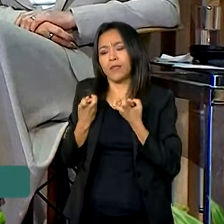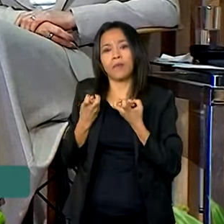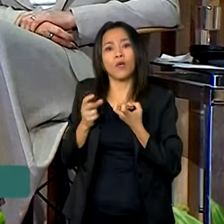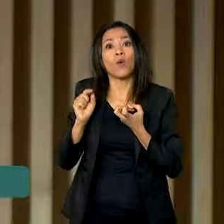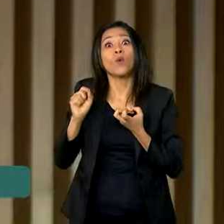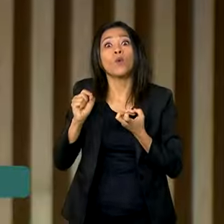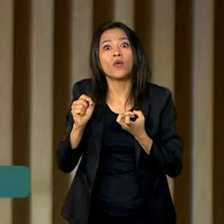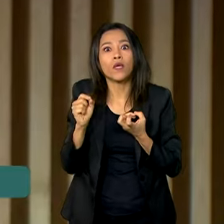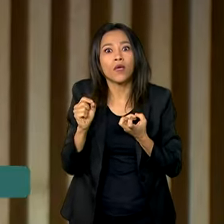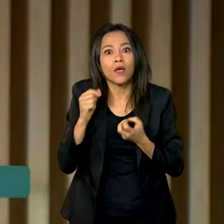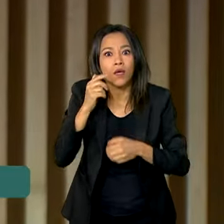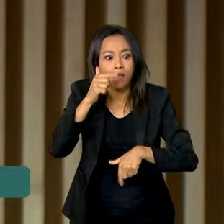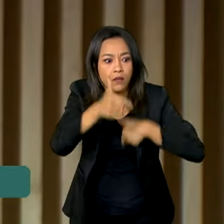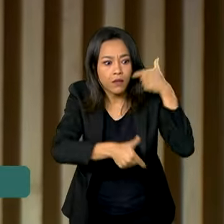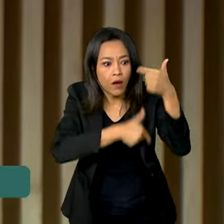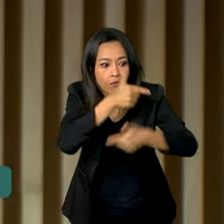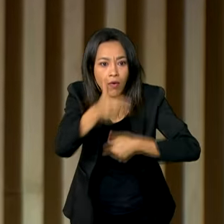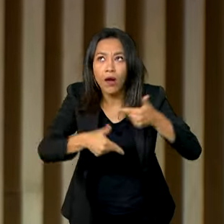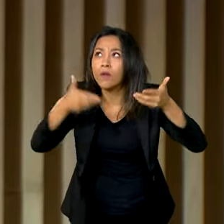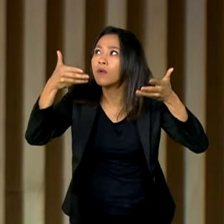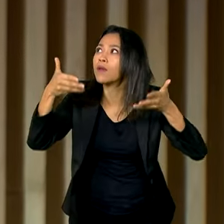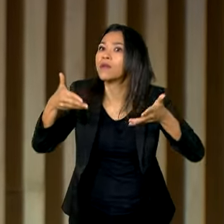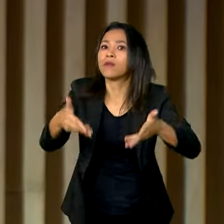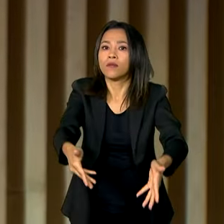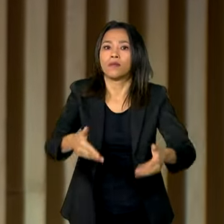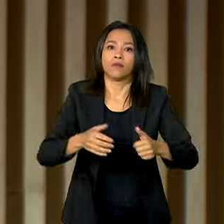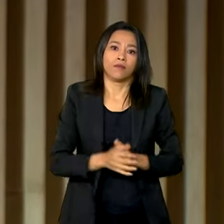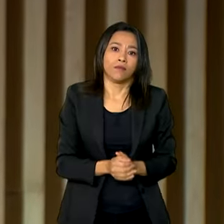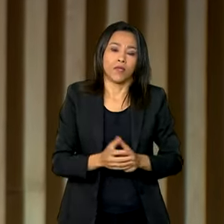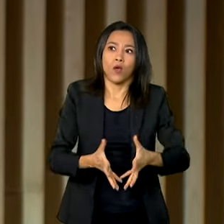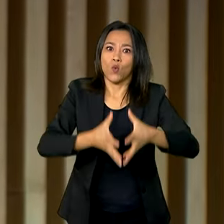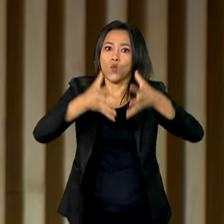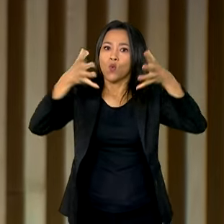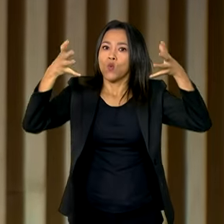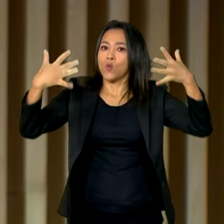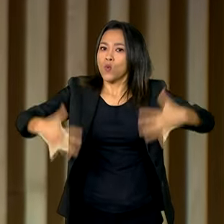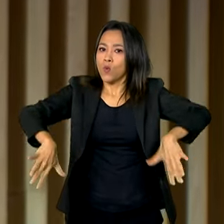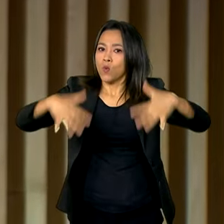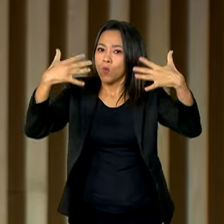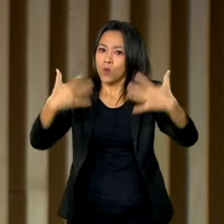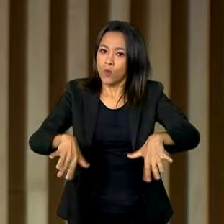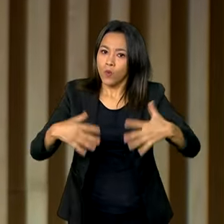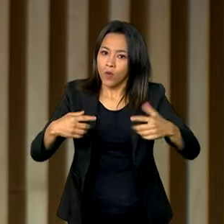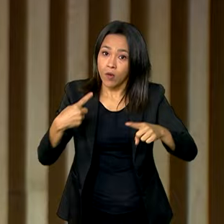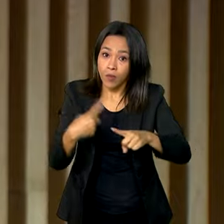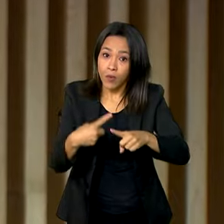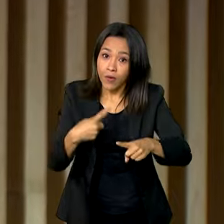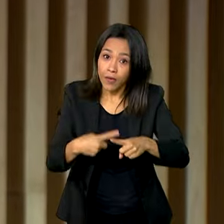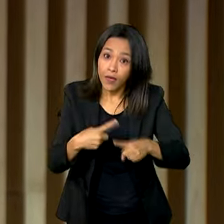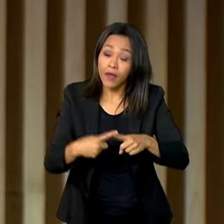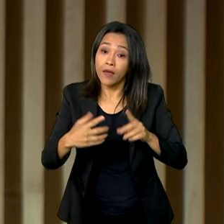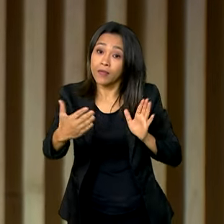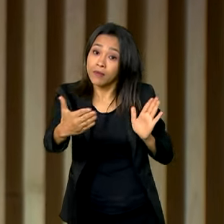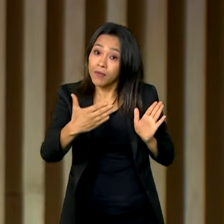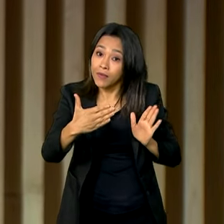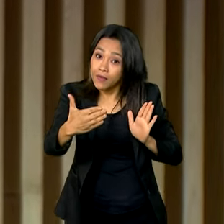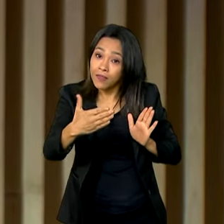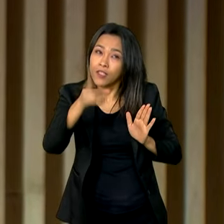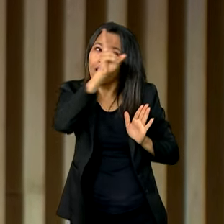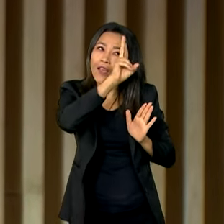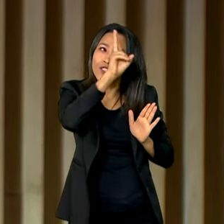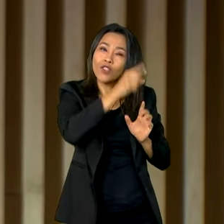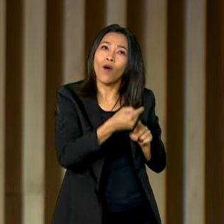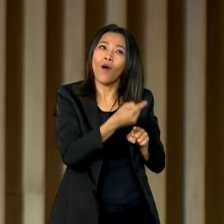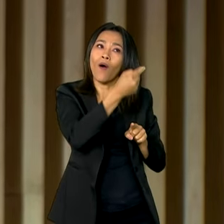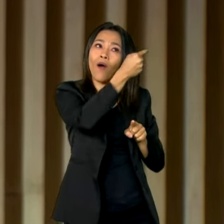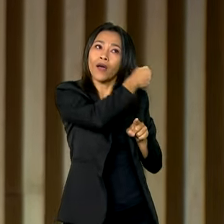nós estamos fazendo. Quando o espaço temporal se distancia na história, que bota